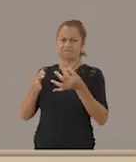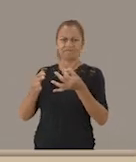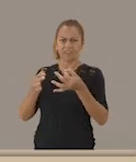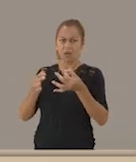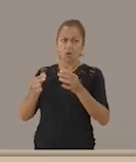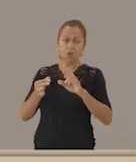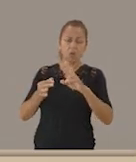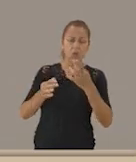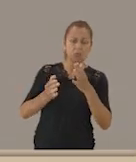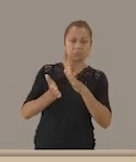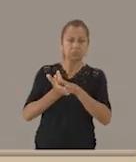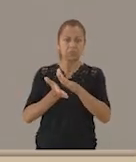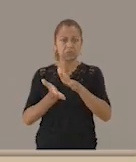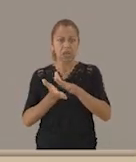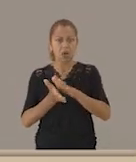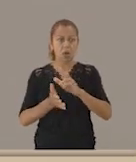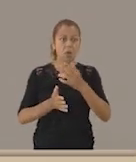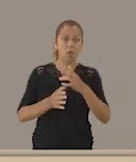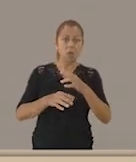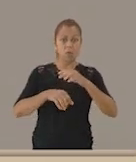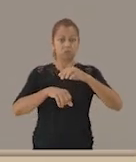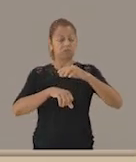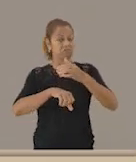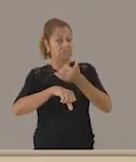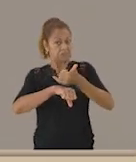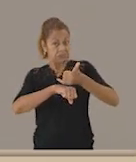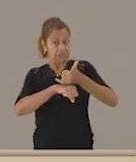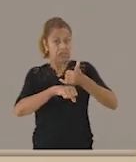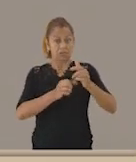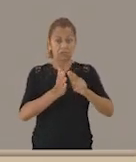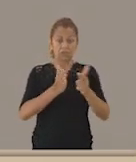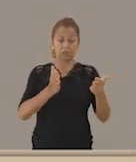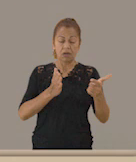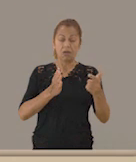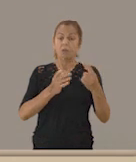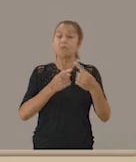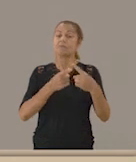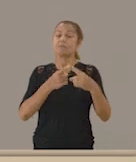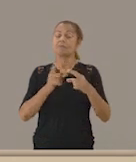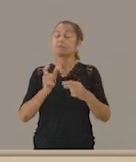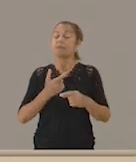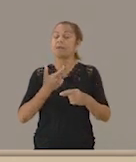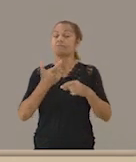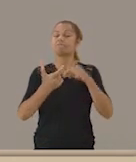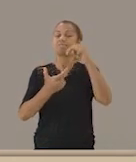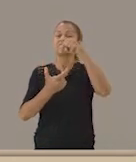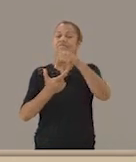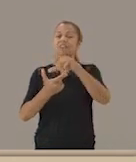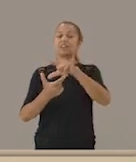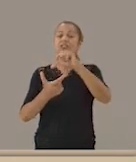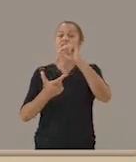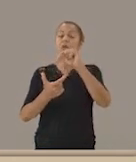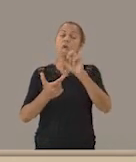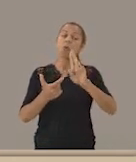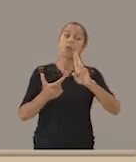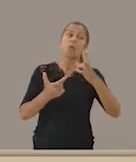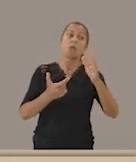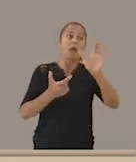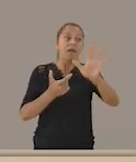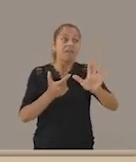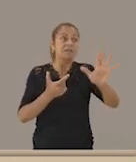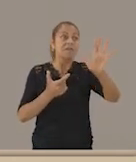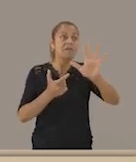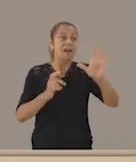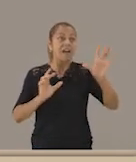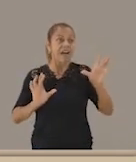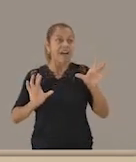ou do editorial, pois se utilizam das escolhas lexicais e/ou imagéticas para compor os